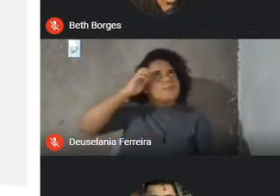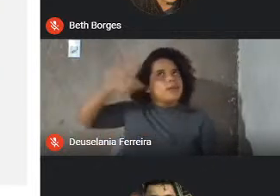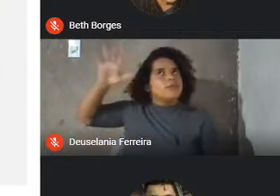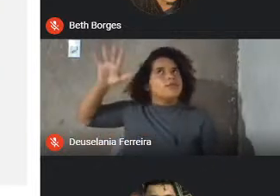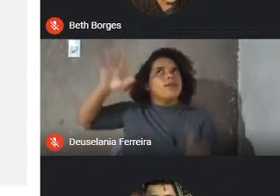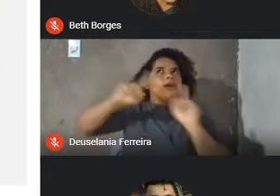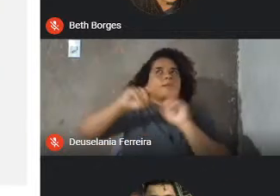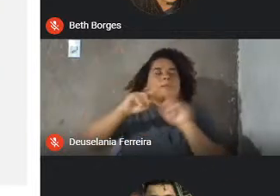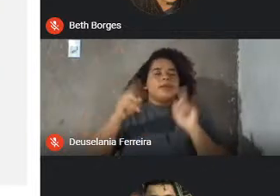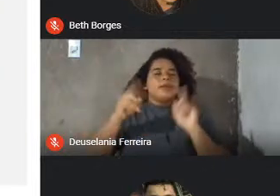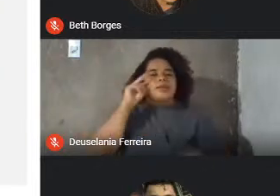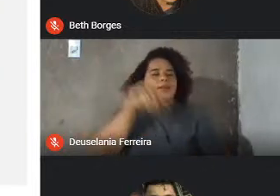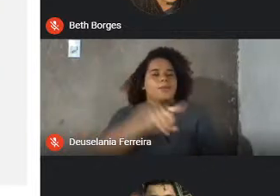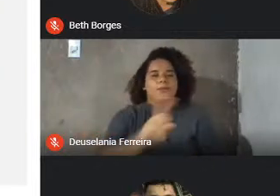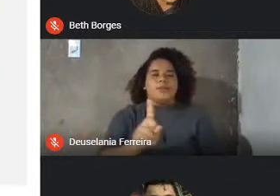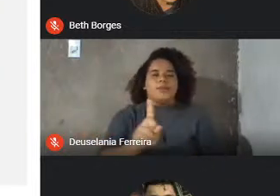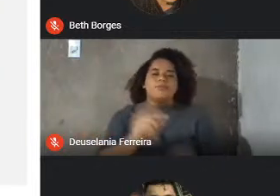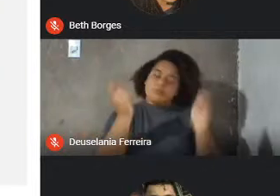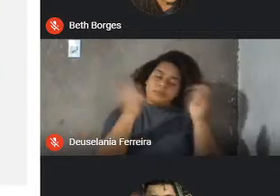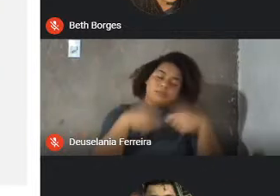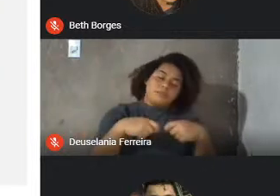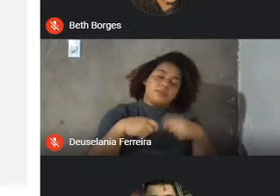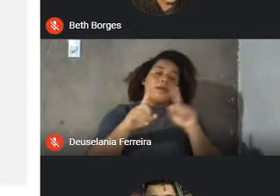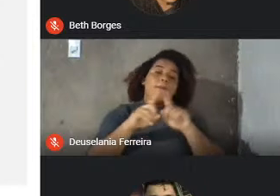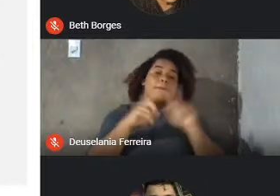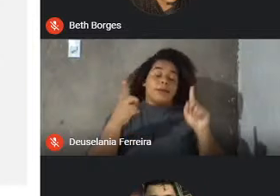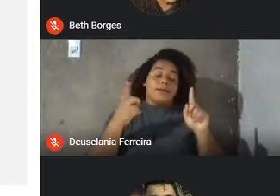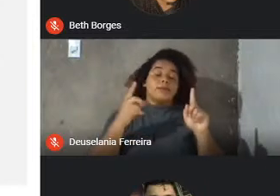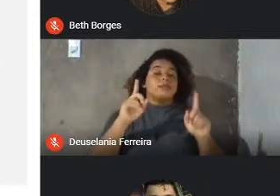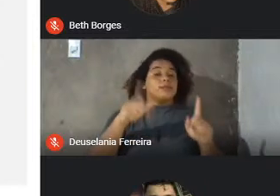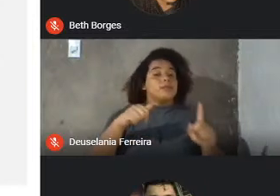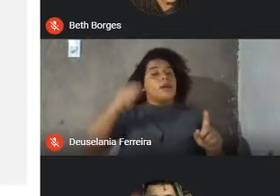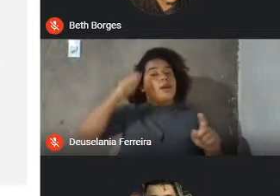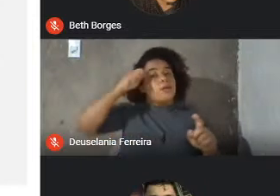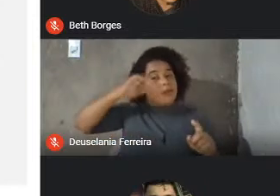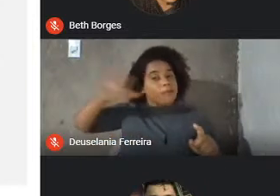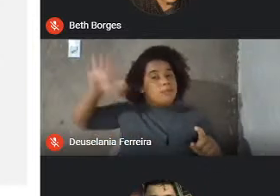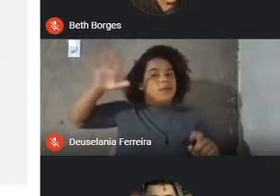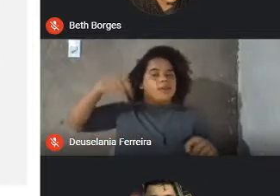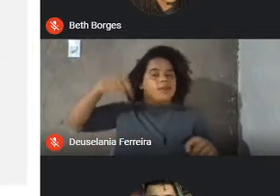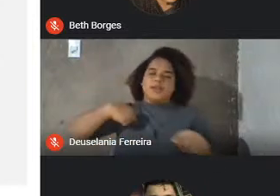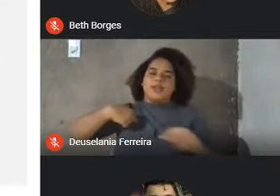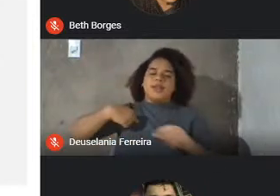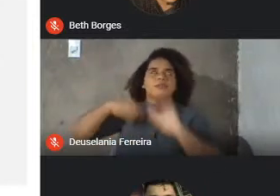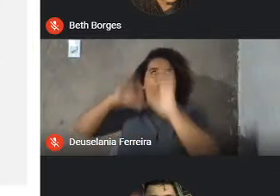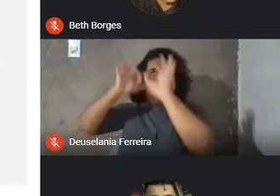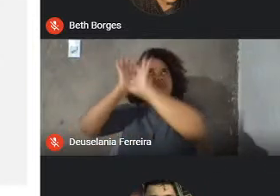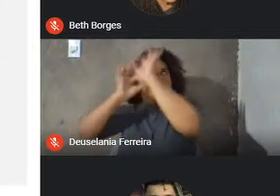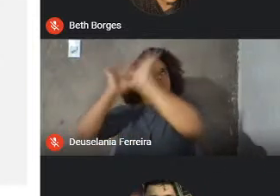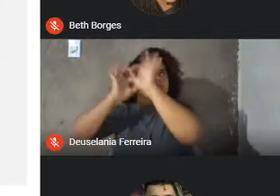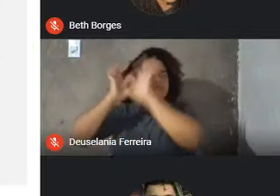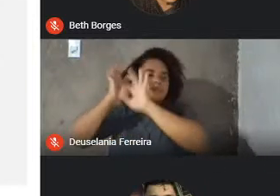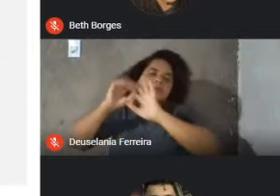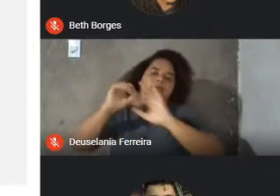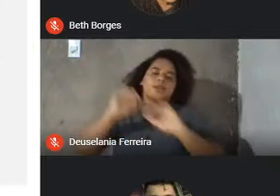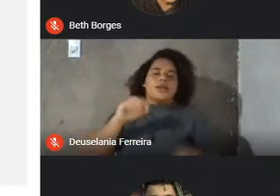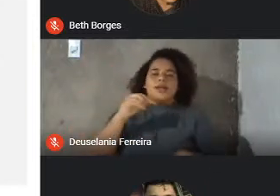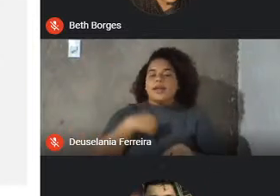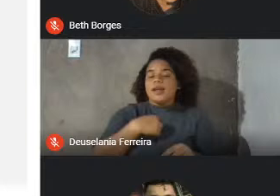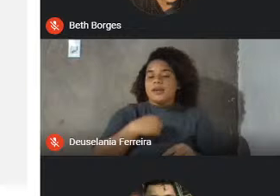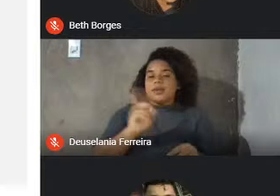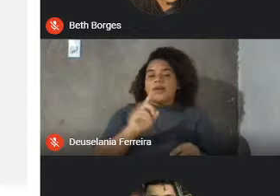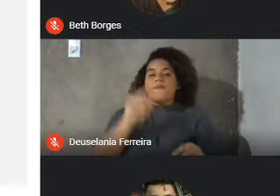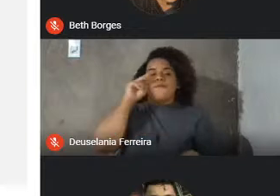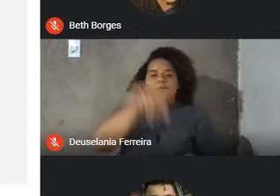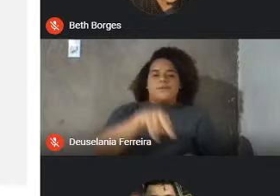sem ver. Mas é uma imagem que você construiu, não que você primeiro percebeu, para entender e